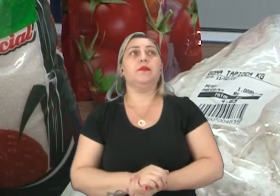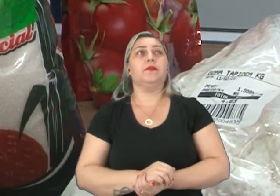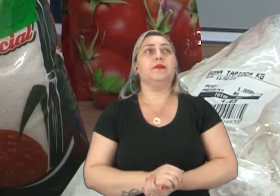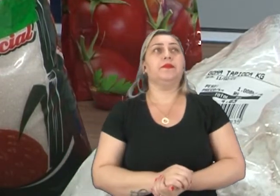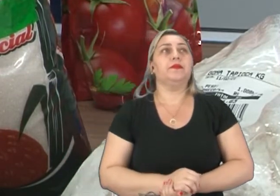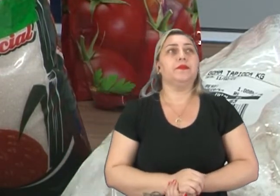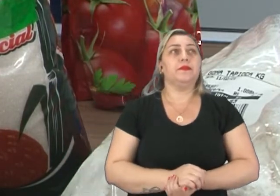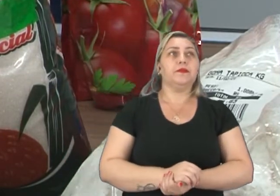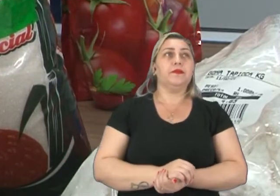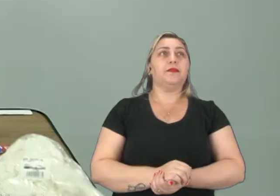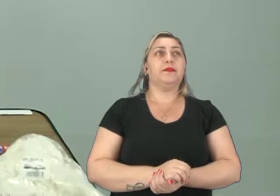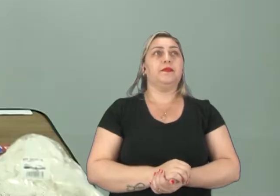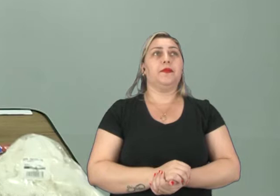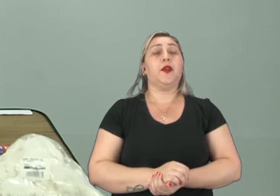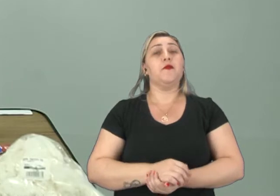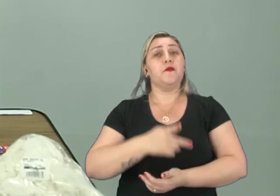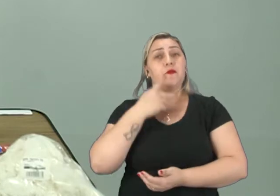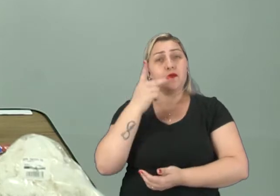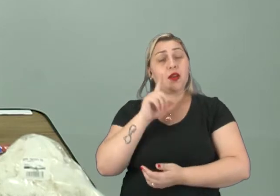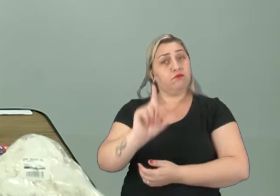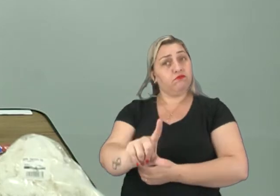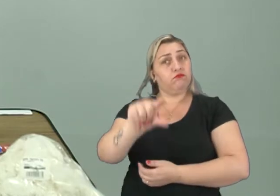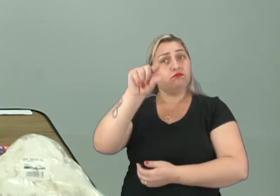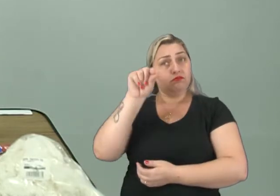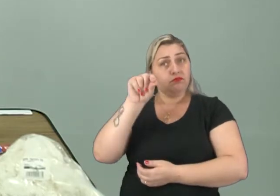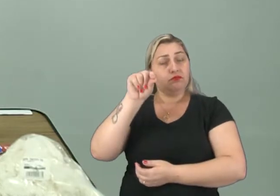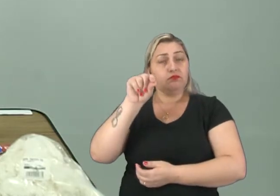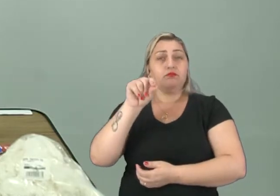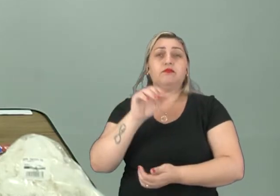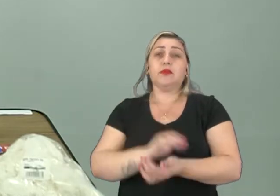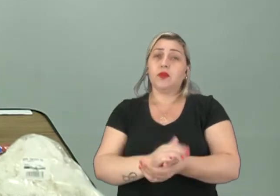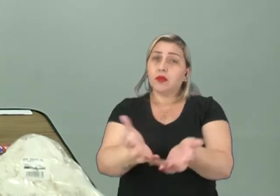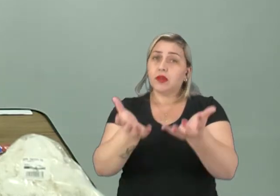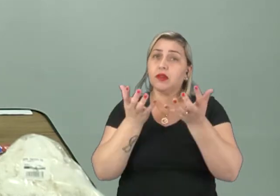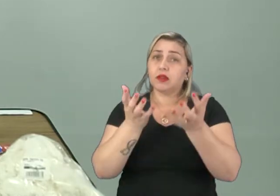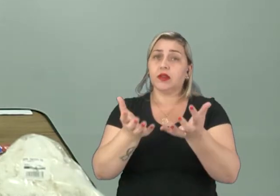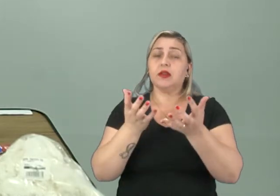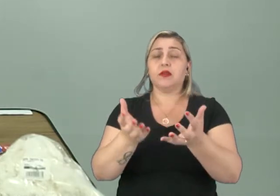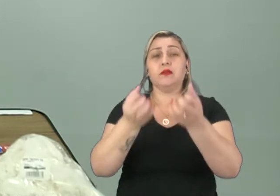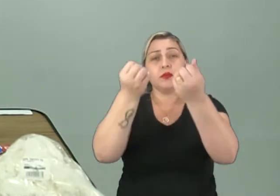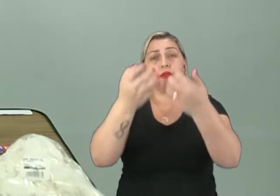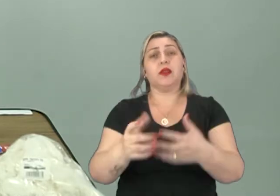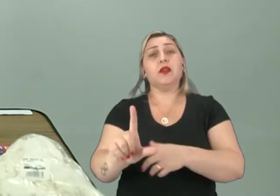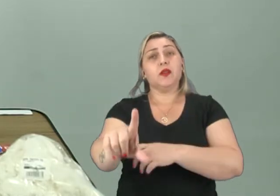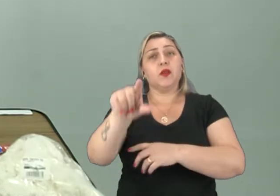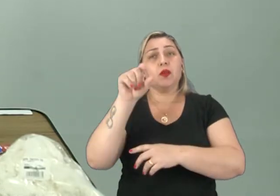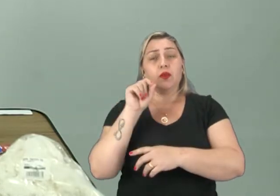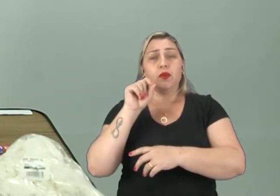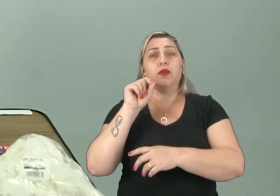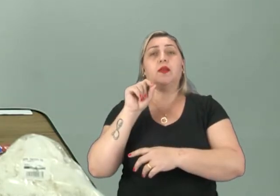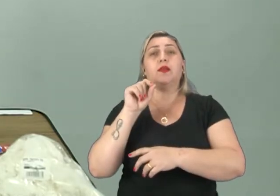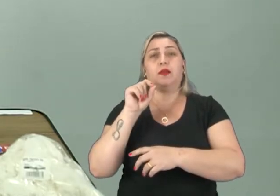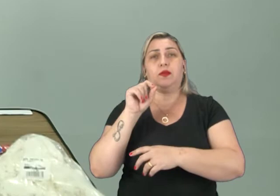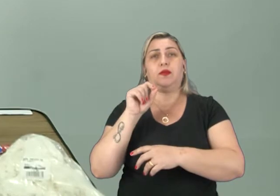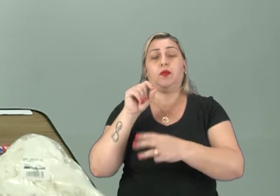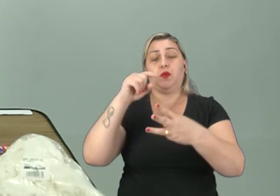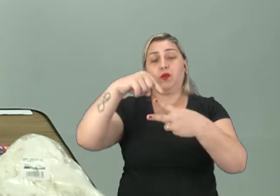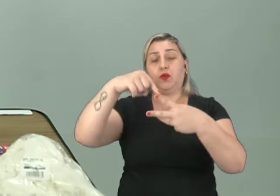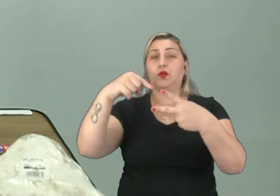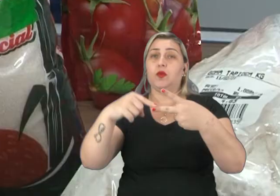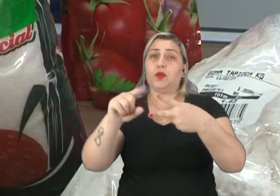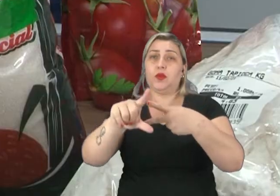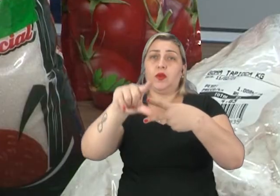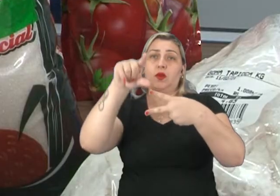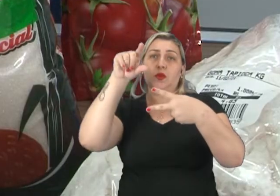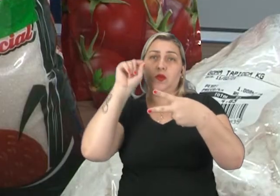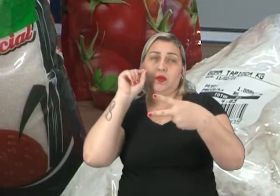Então, quando eu falo em escolhas, é isso que eu quero falar. Quando a gente pode escolher, a gente escolhe entre esse e esse, a gente